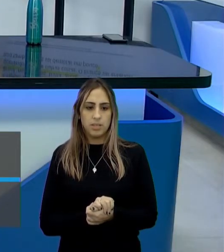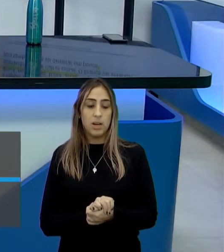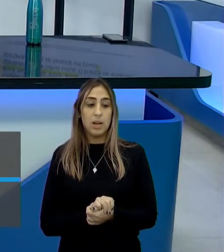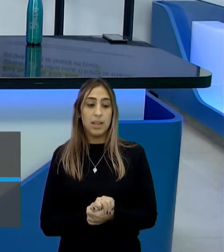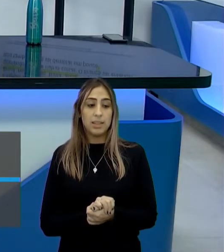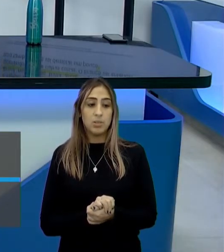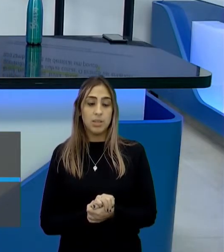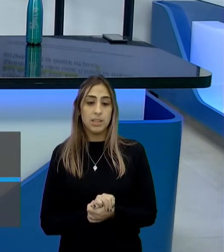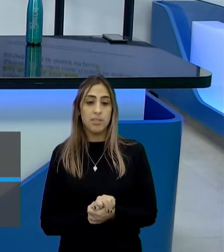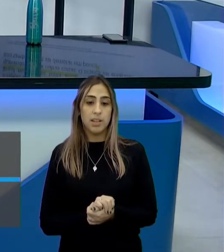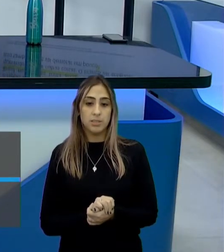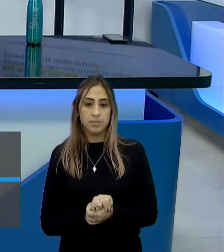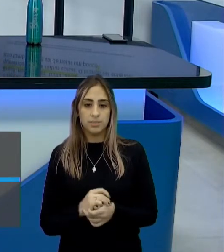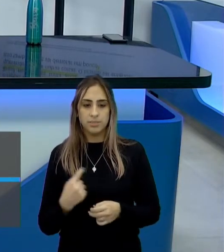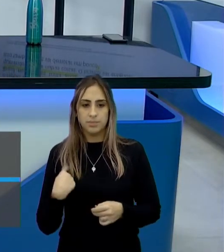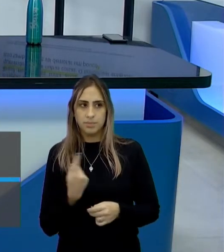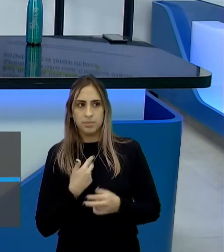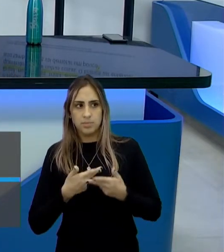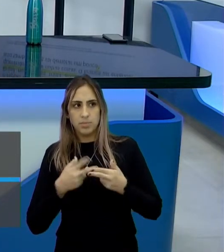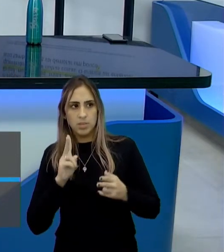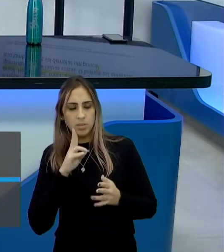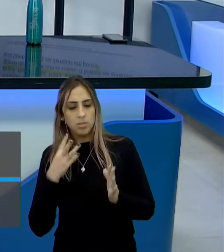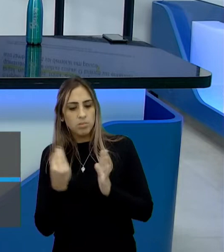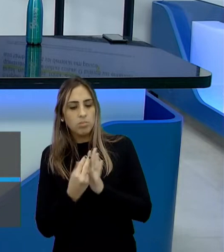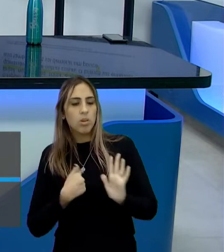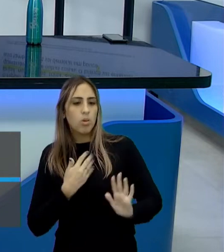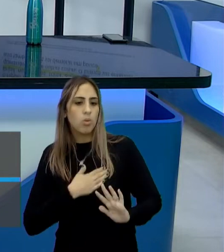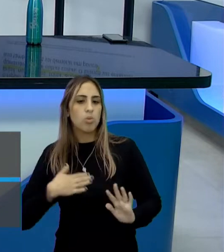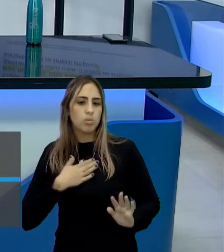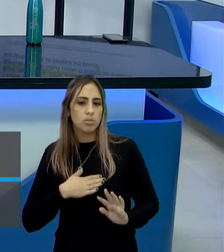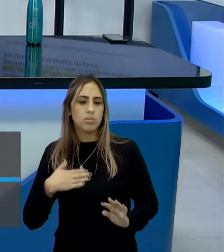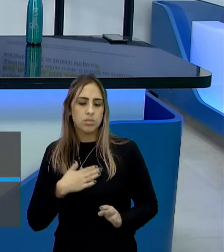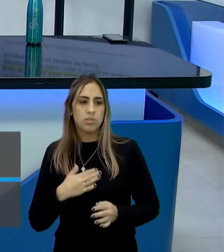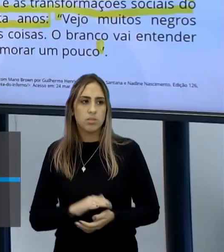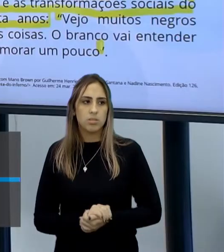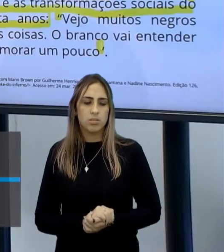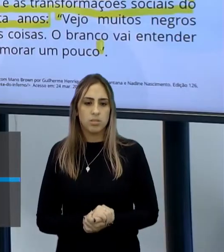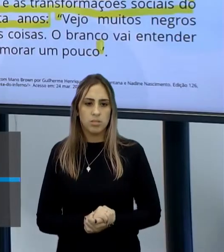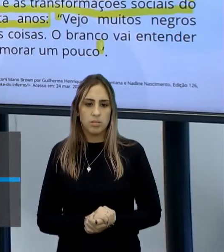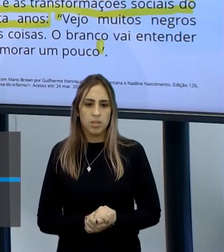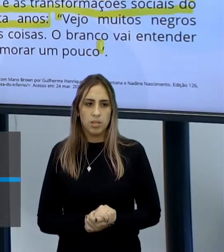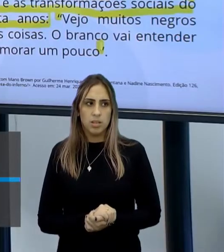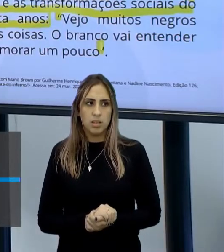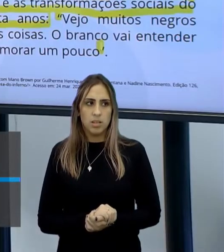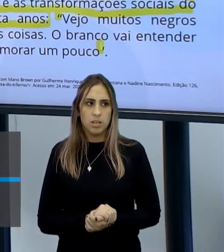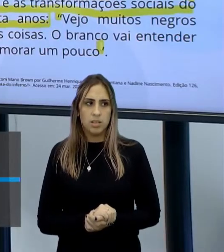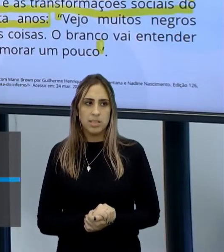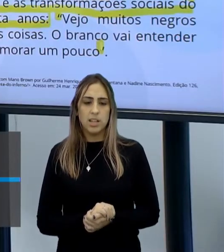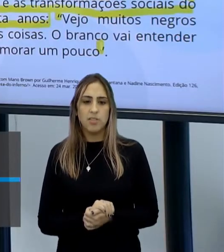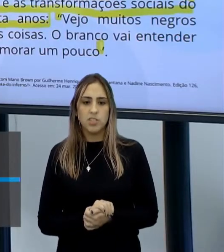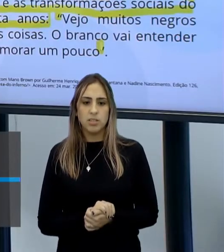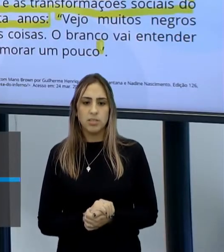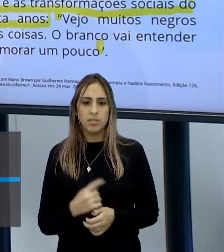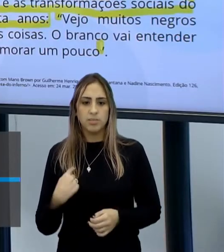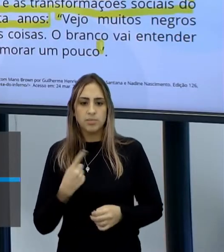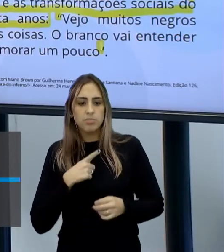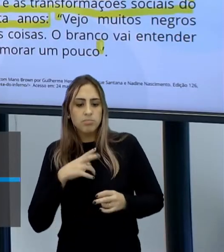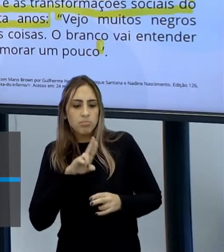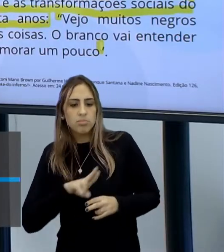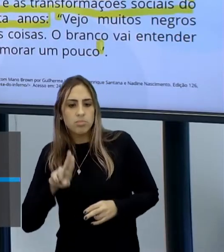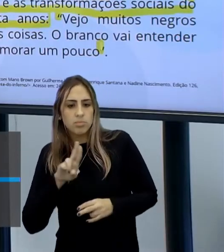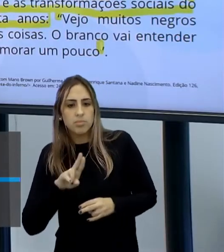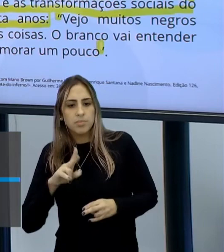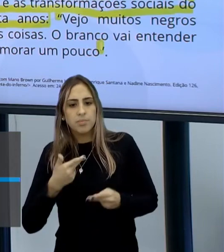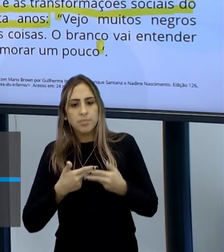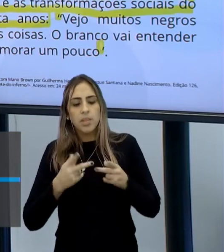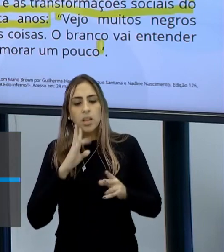é feita uma pergunta para ele assim bem polêmica e eu gostei. Que tem uma das músicas dele que ele utiliza assim, linguagens de baixo calão para se